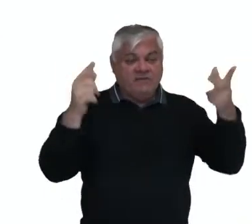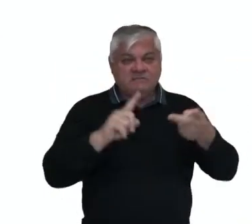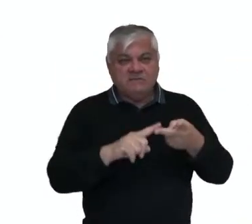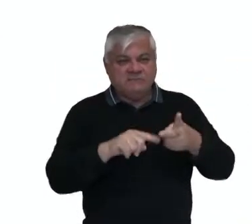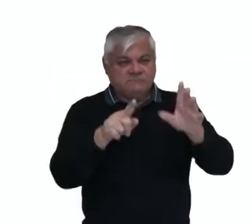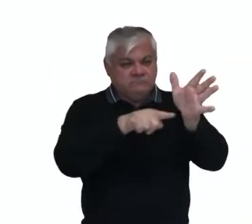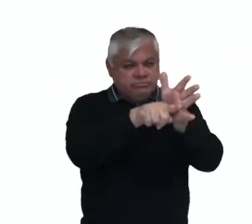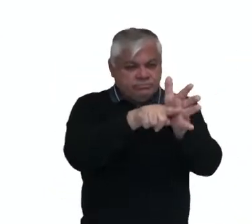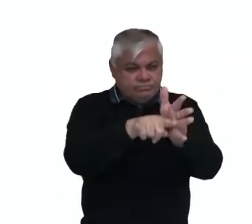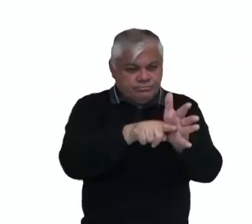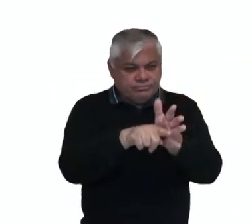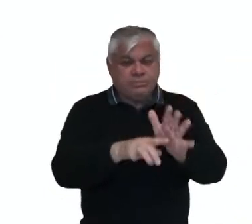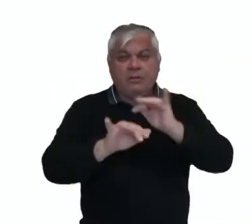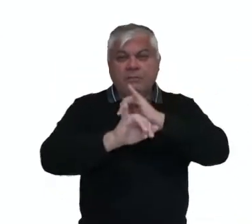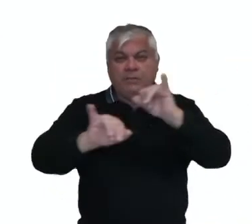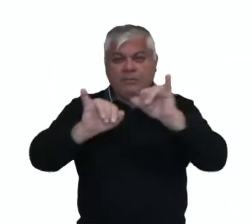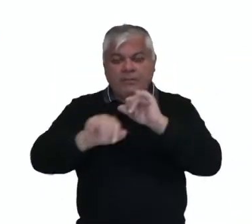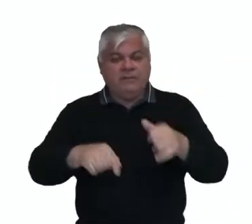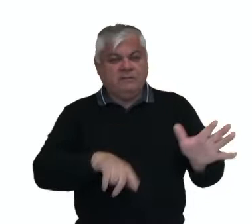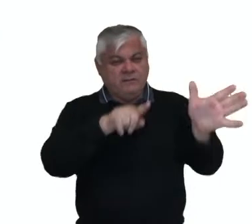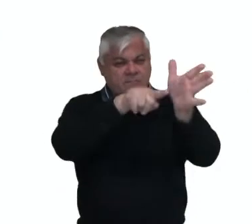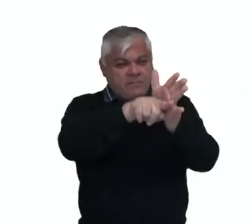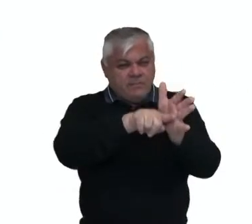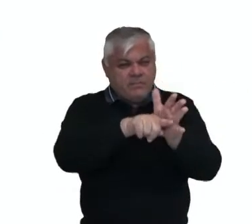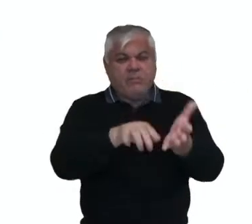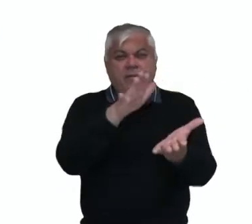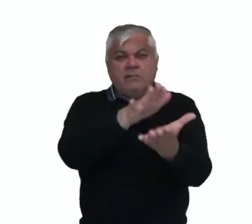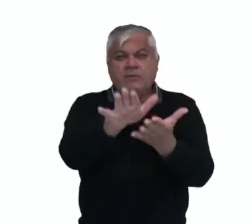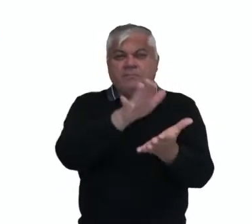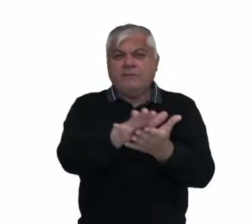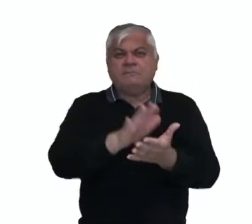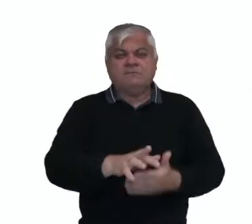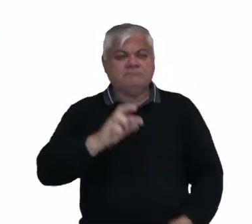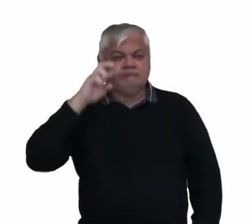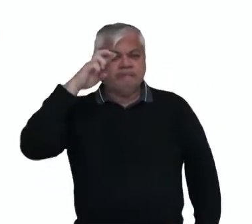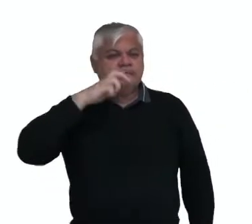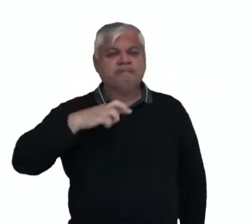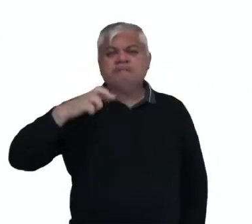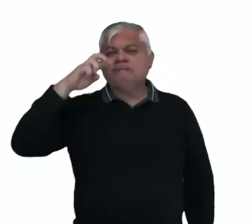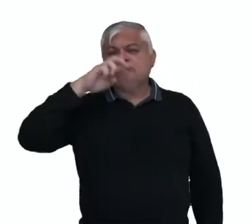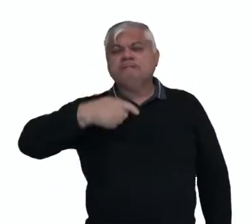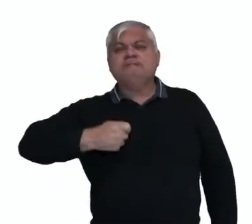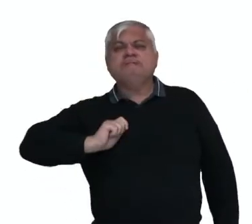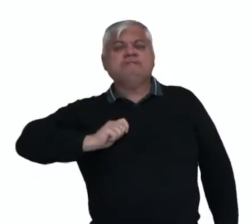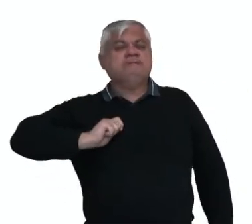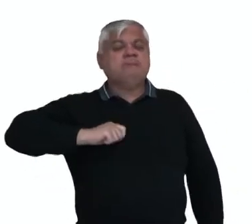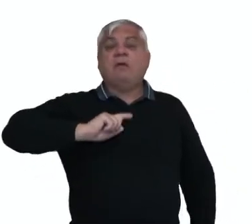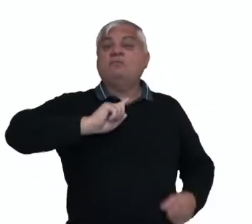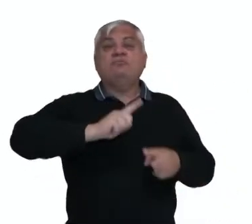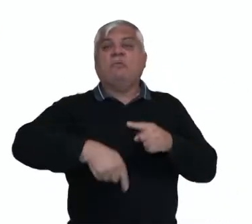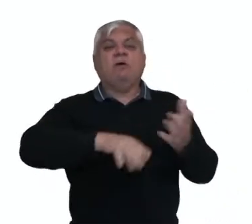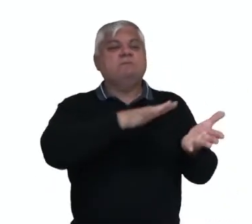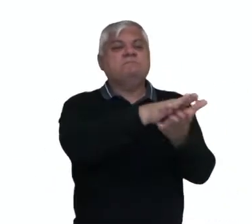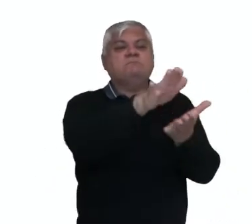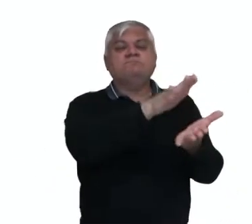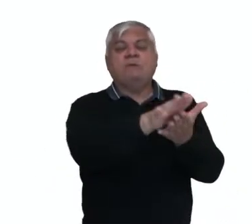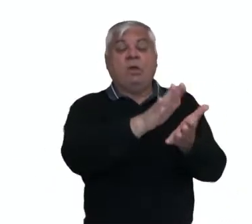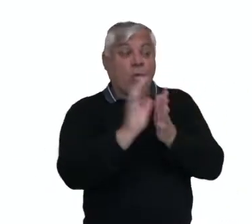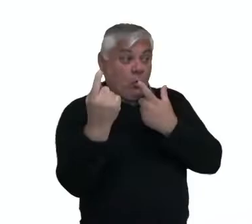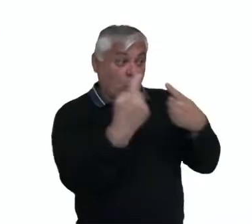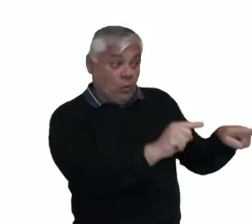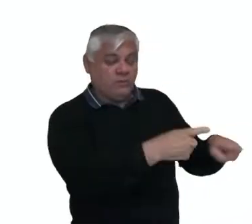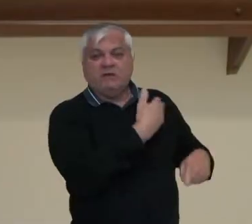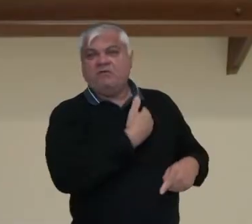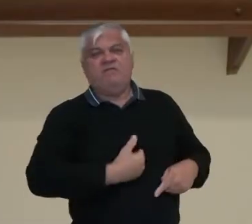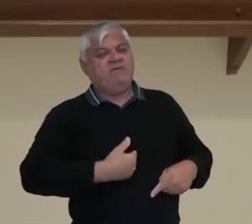vai impor censura à imprensa, impedindo publicações contrárias ao que o governo